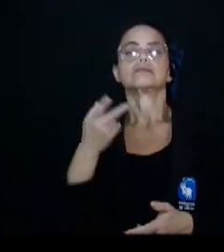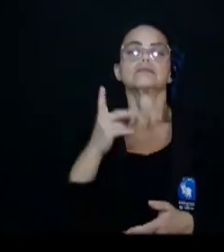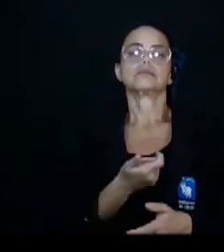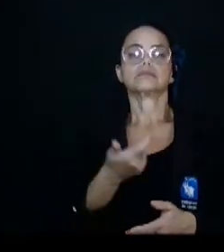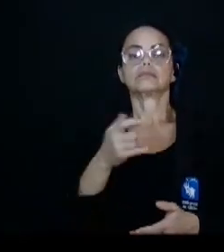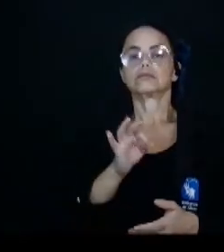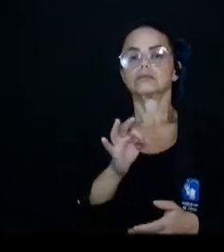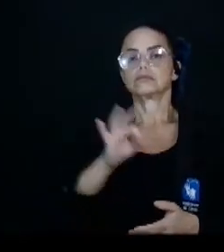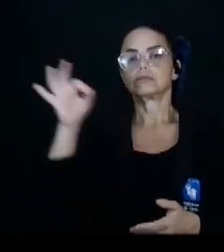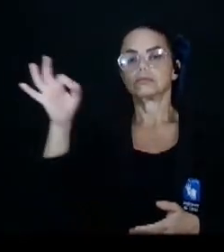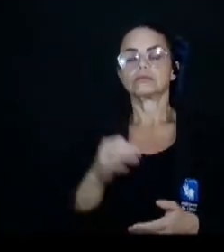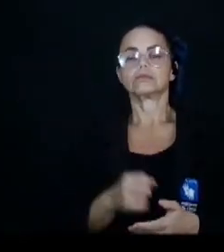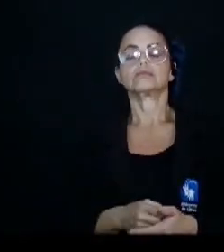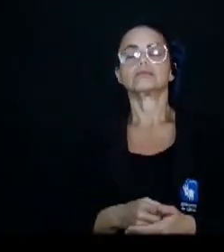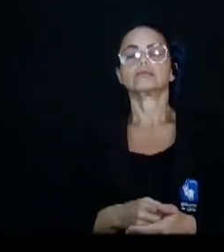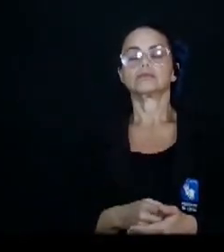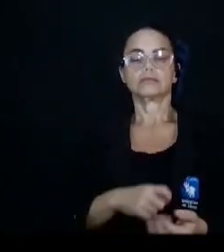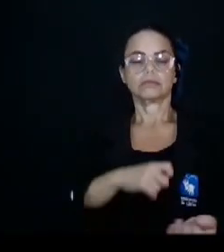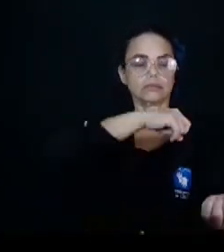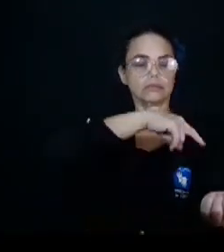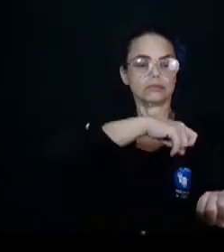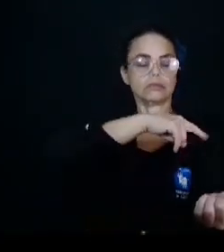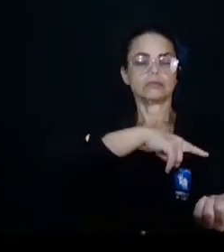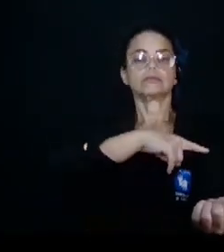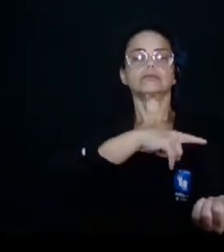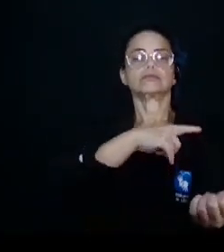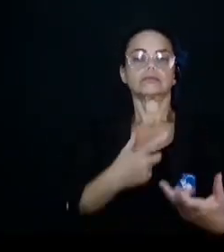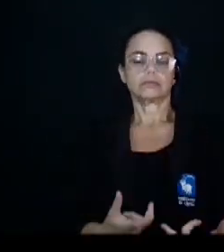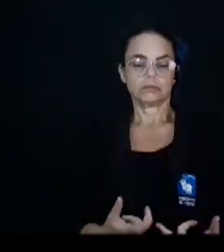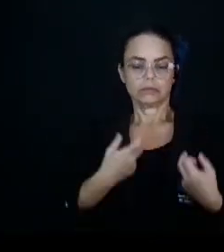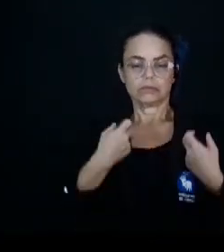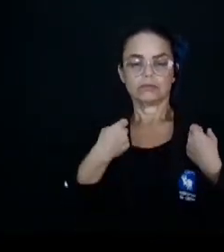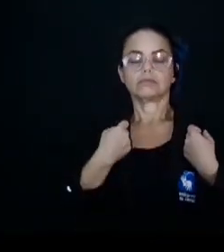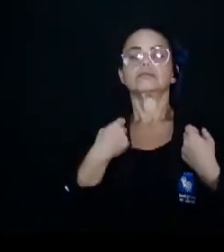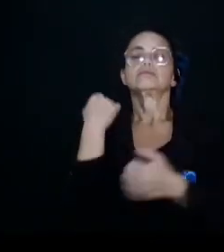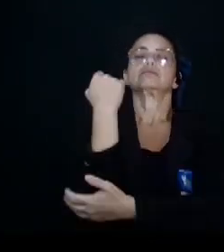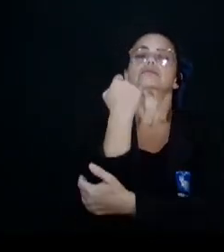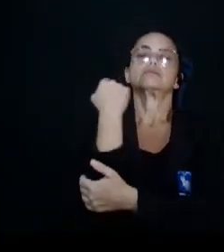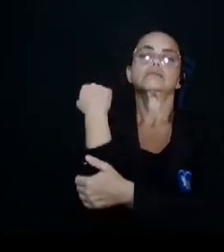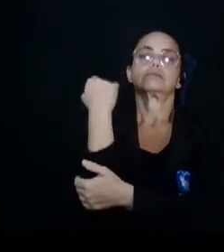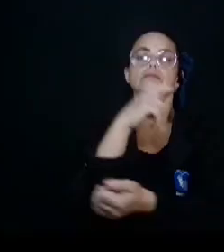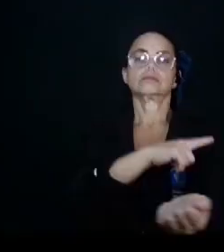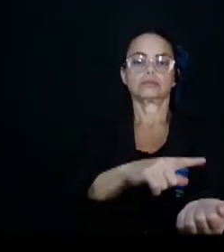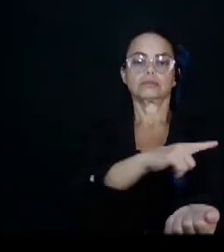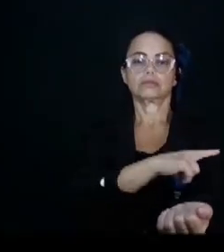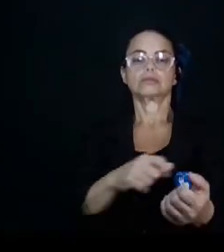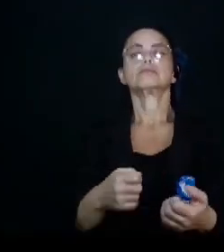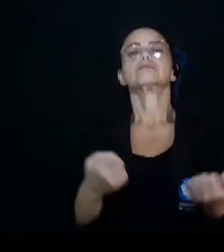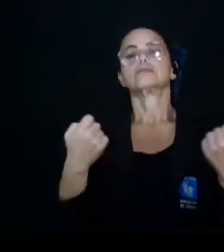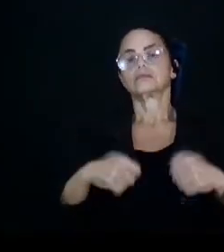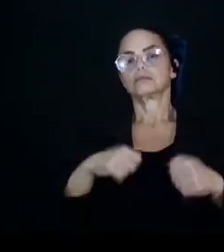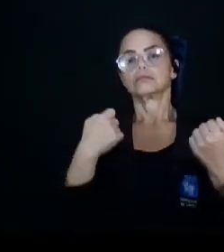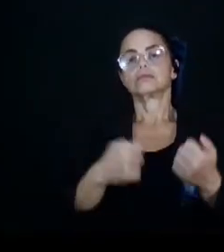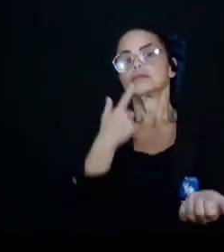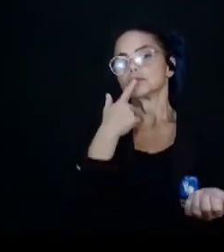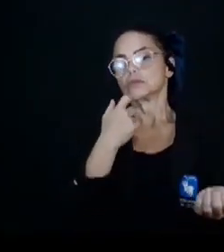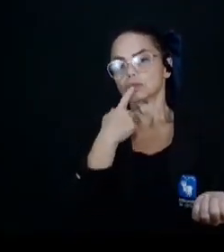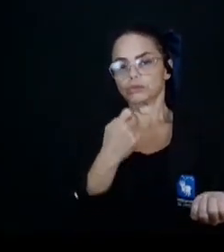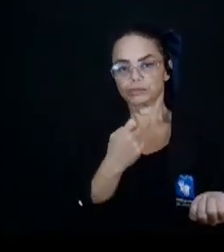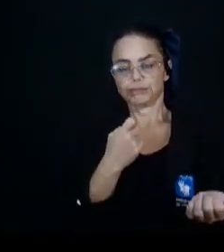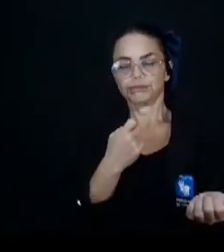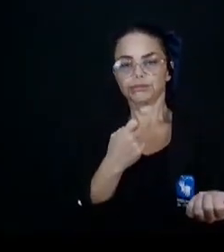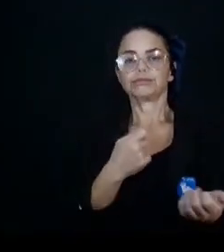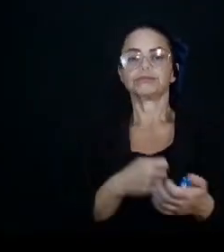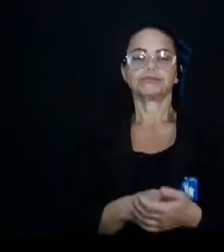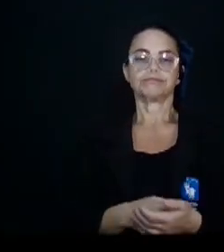fazem quimioterapia para leucemia aguda vão transfundir algum tipo de hemocomponente, e essa transfusão, ela